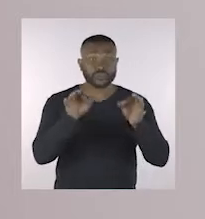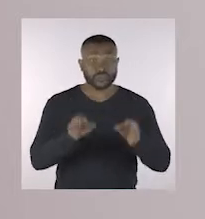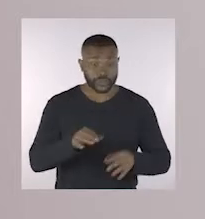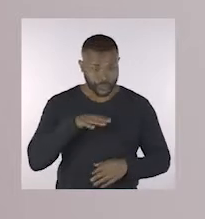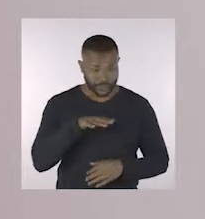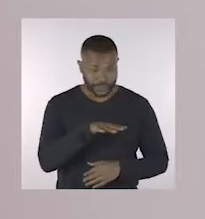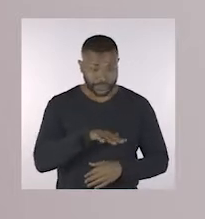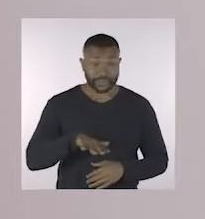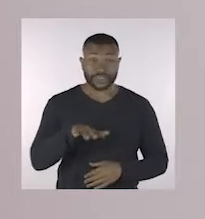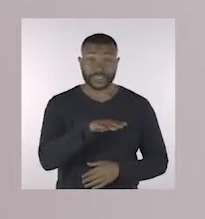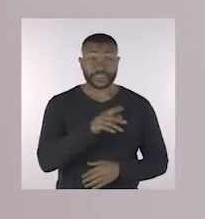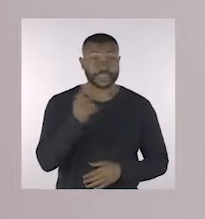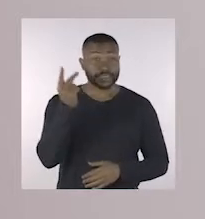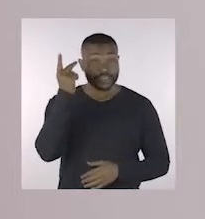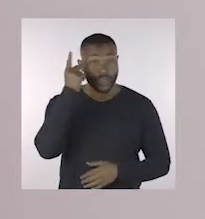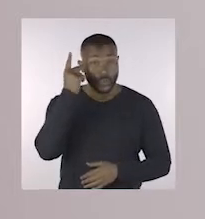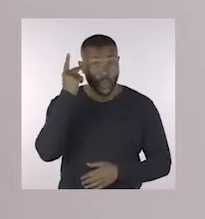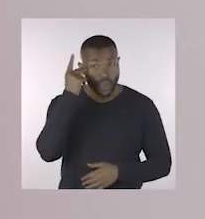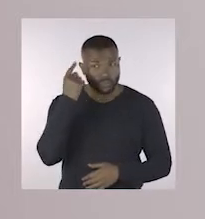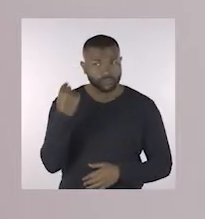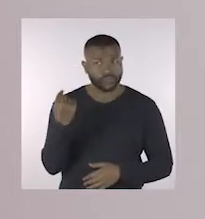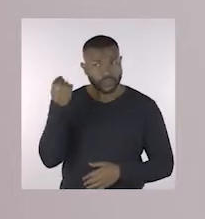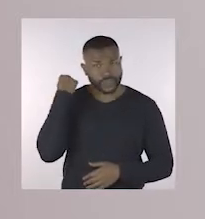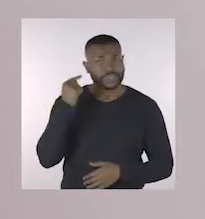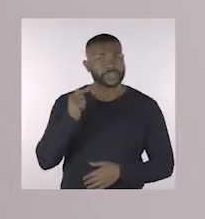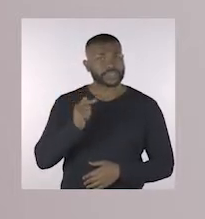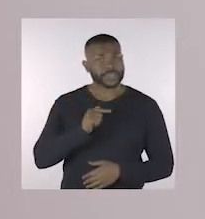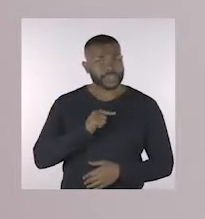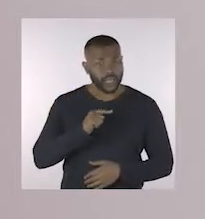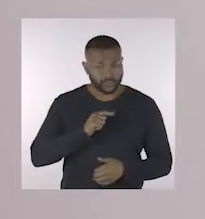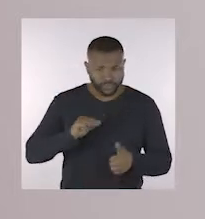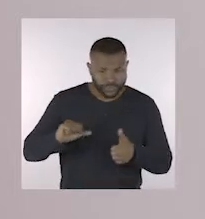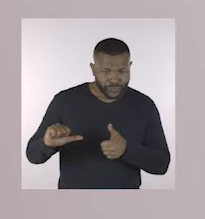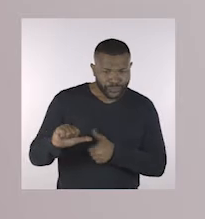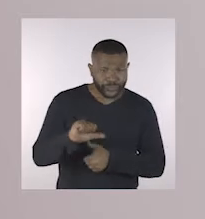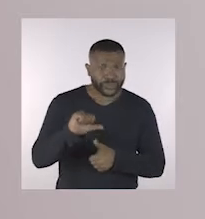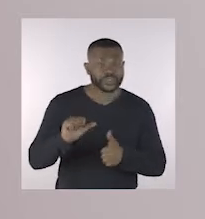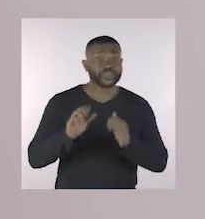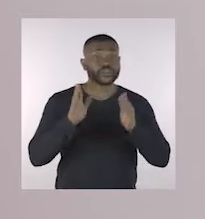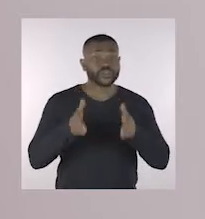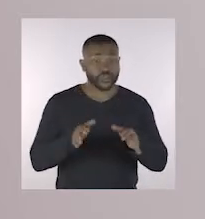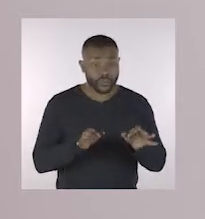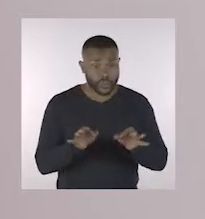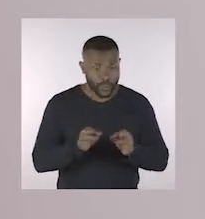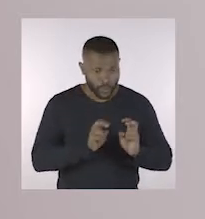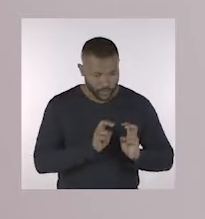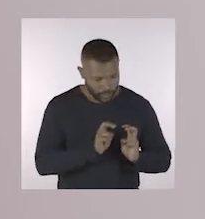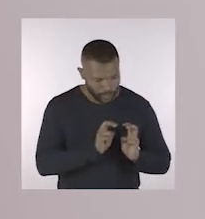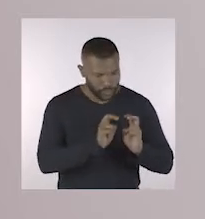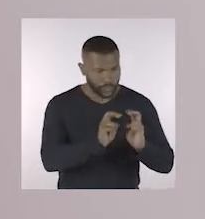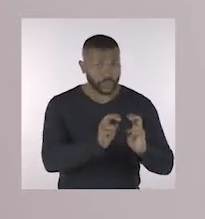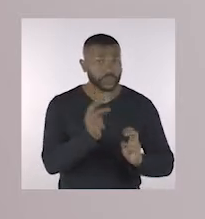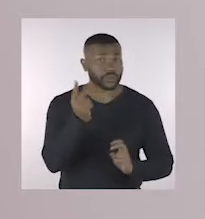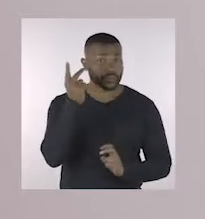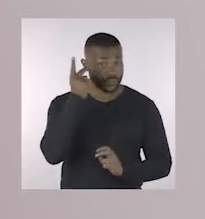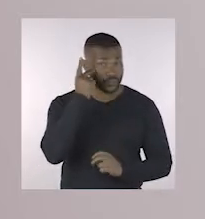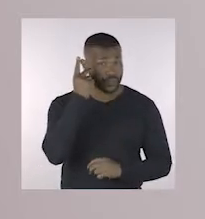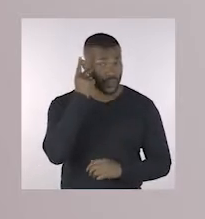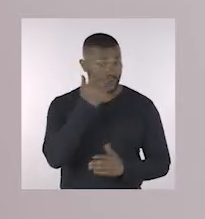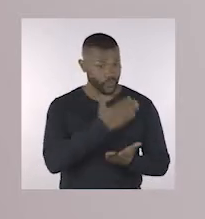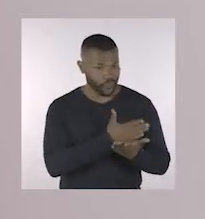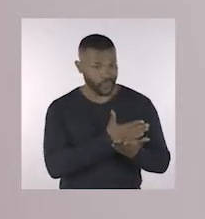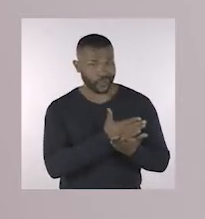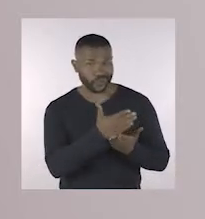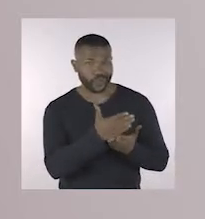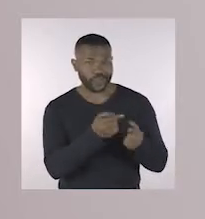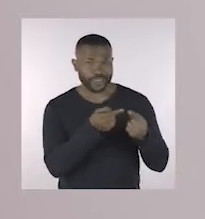completamente a cidade de São Paulo na cidade de São Paulo tinha tido uma grande mudança quando foi construído o metrô de São